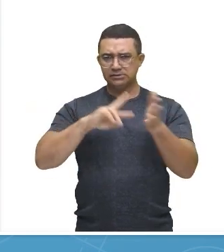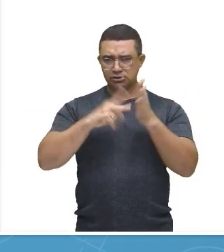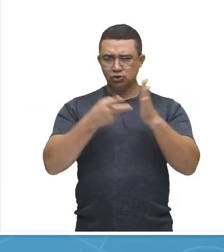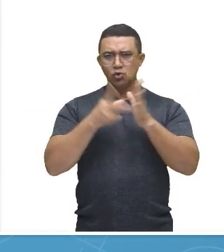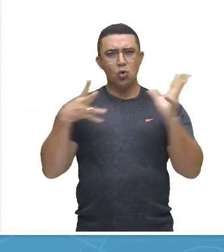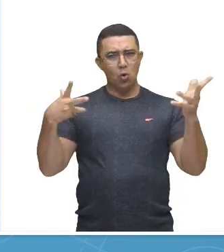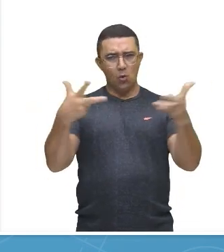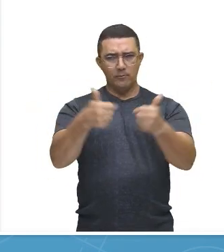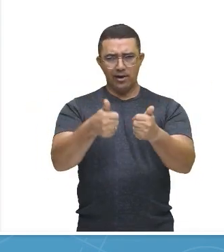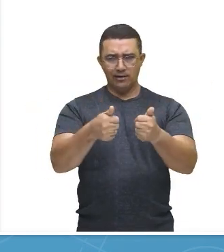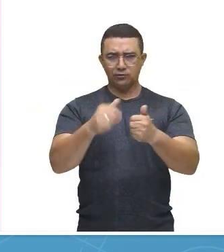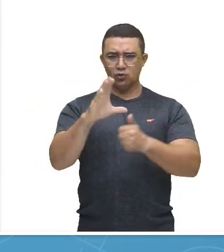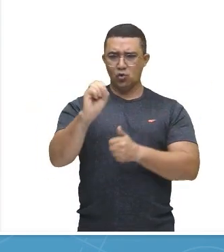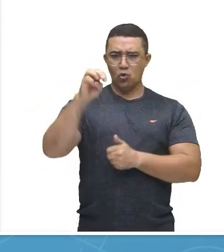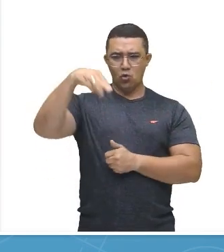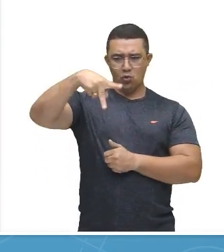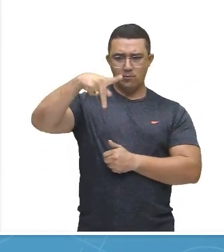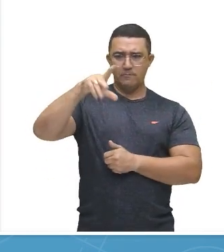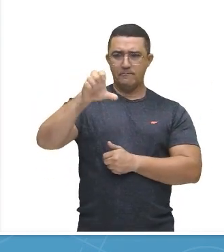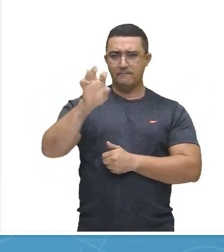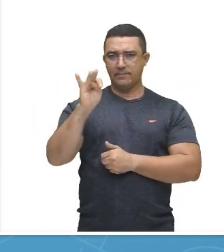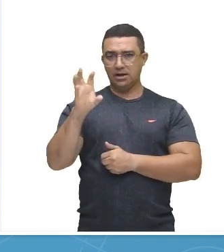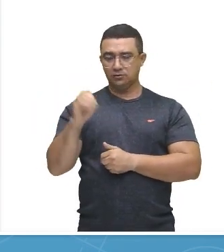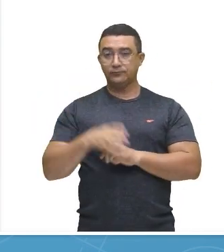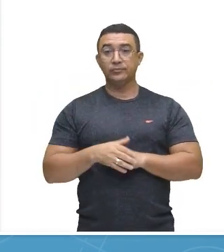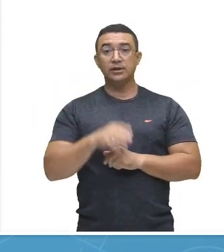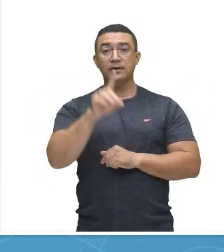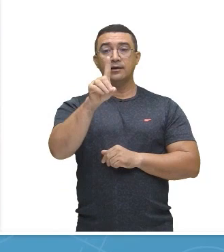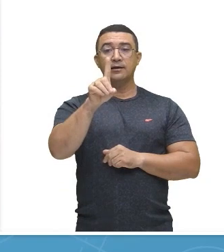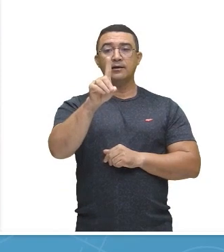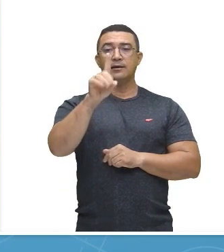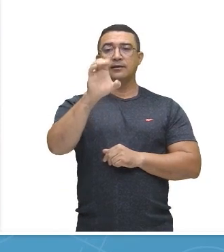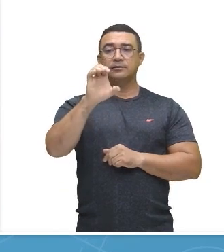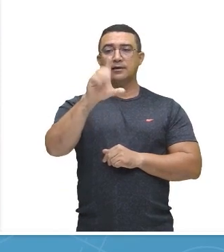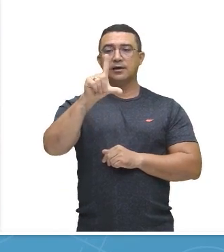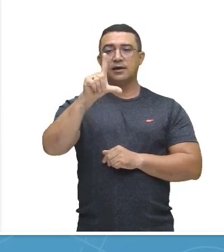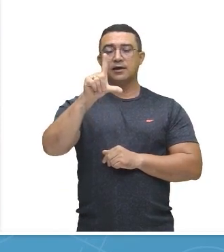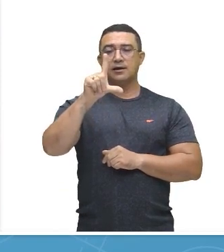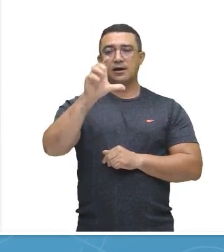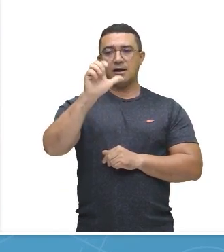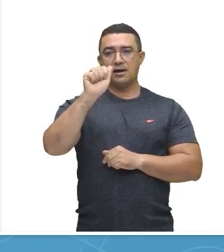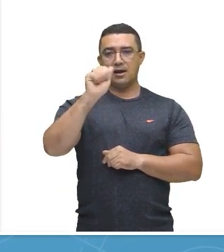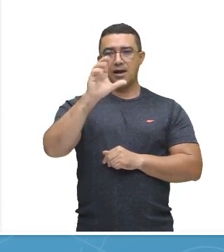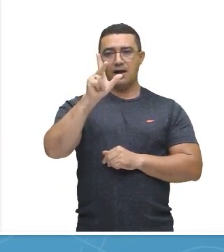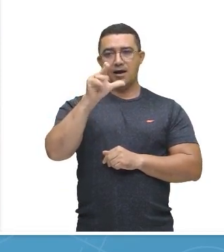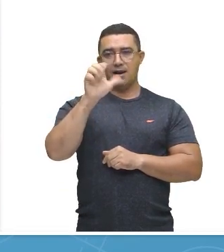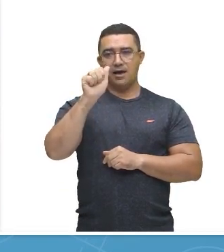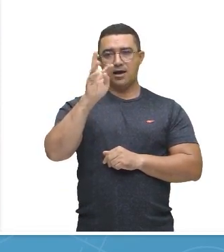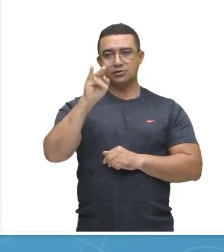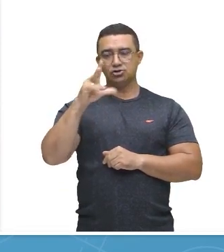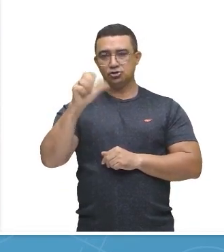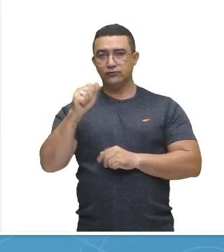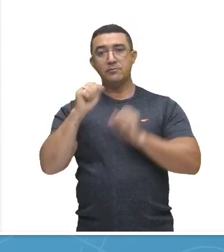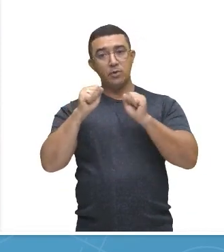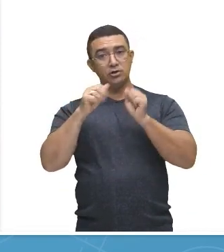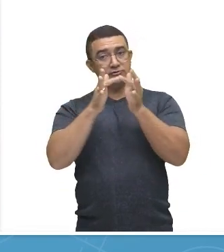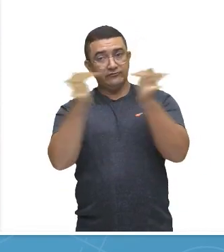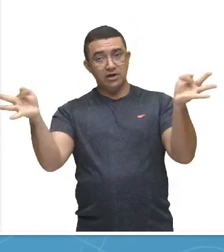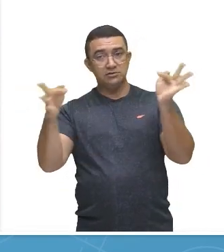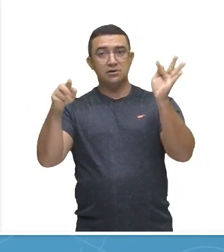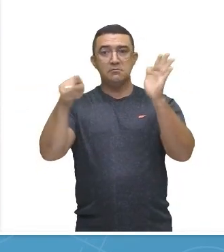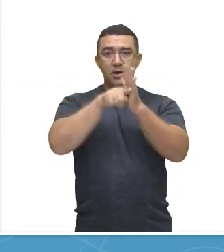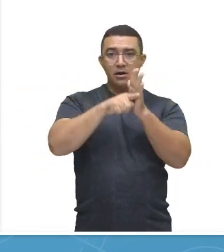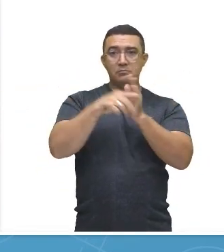até aí? Declarativa, uma declaração sobre algo, ela pode ser afirmativa ou negativa. Exclamativa,